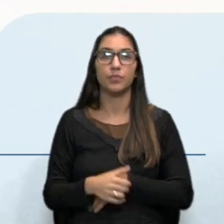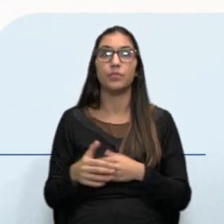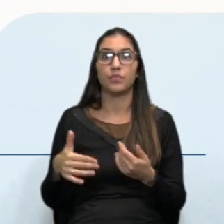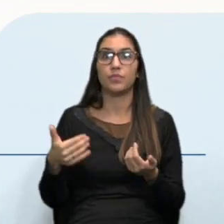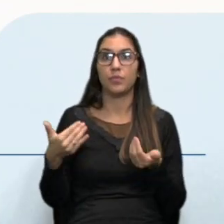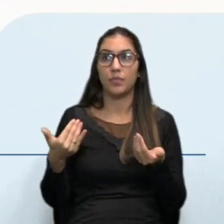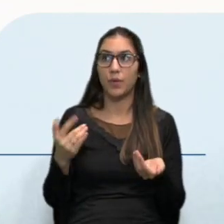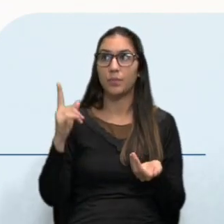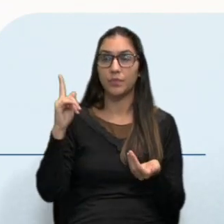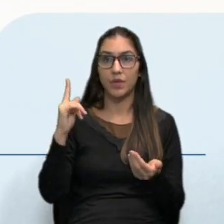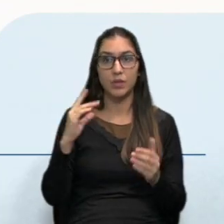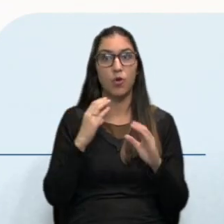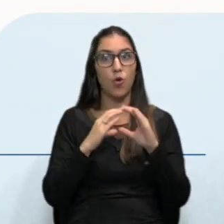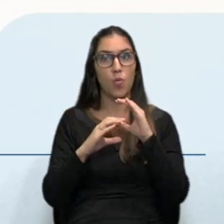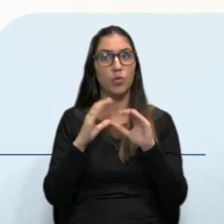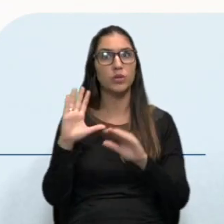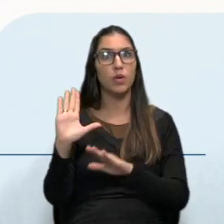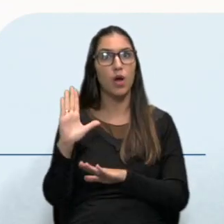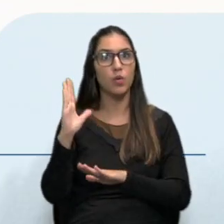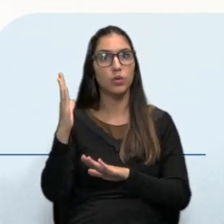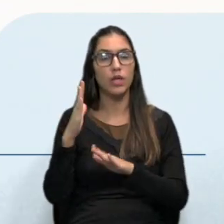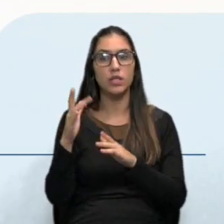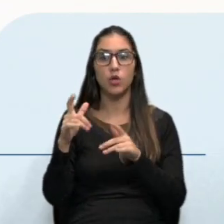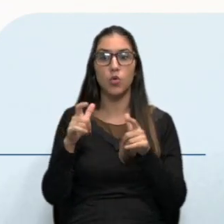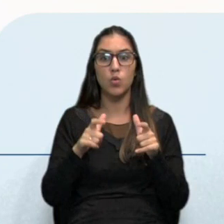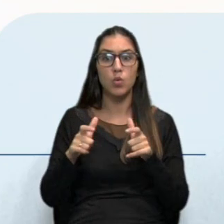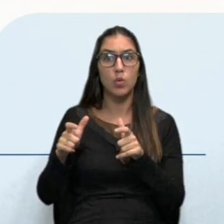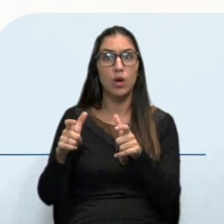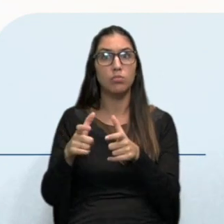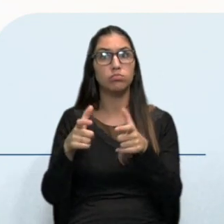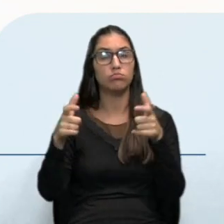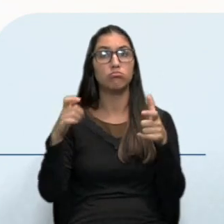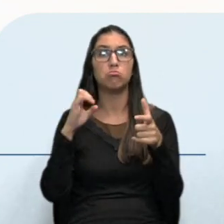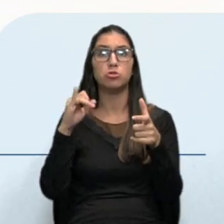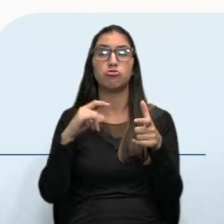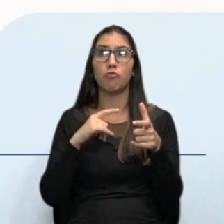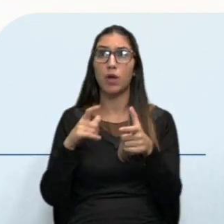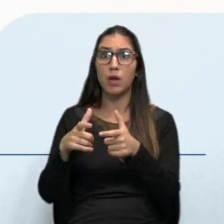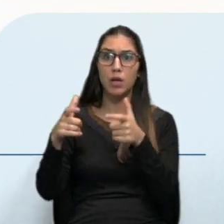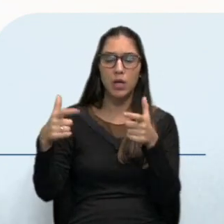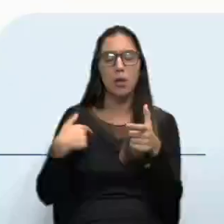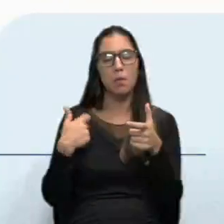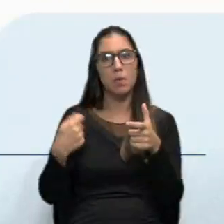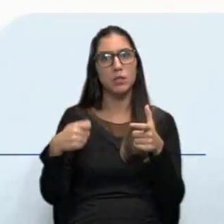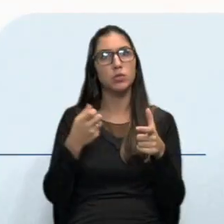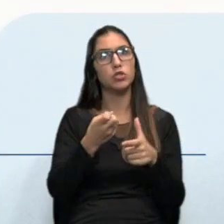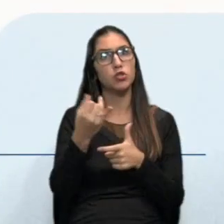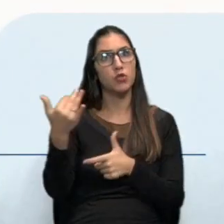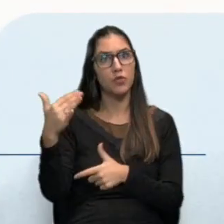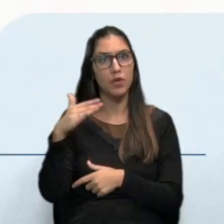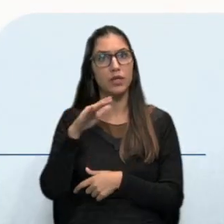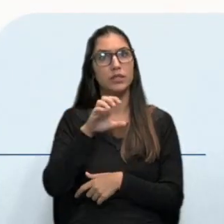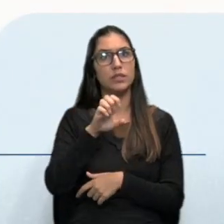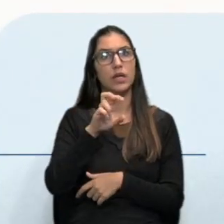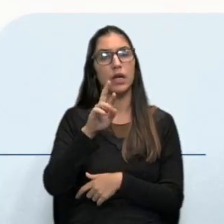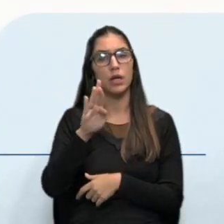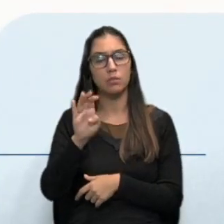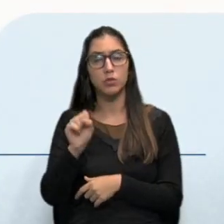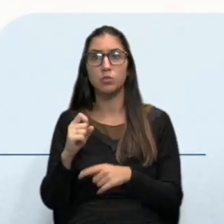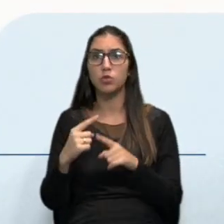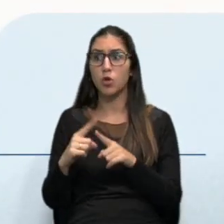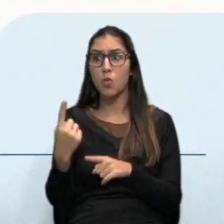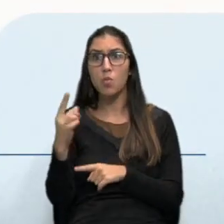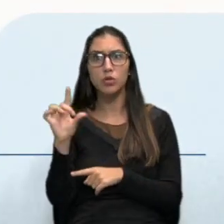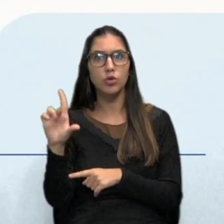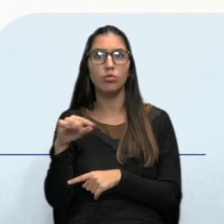Então, essa comunicação acontece em grandes áreas. Se eu tiver uma grande área, eu preciso de várias ERBs, porque às vezes uma ERB